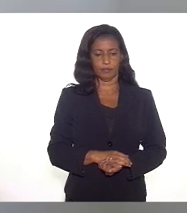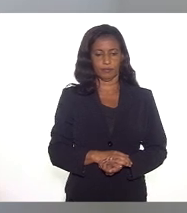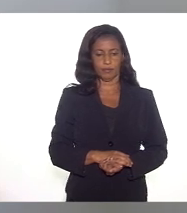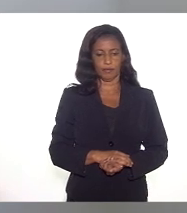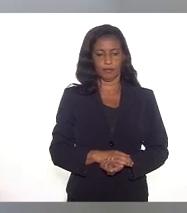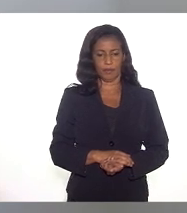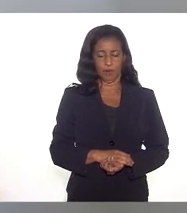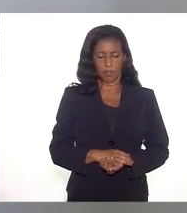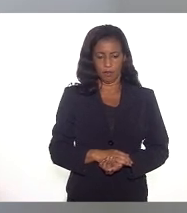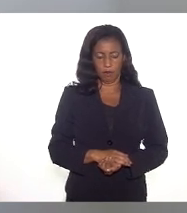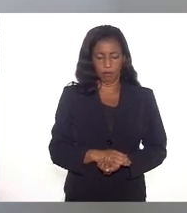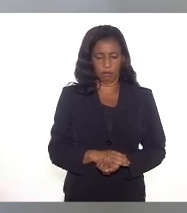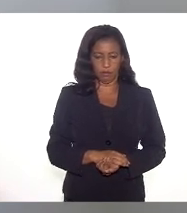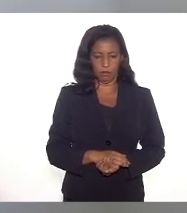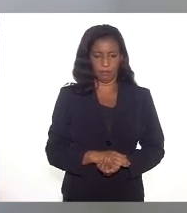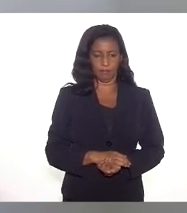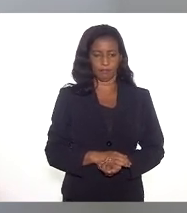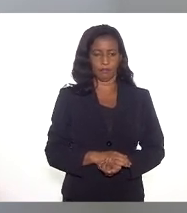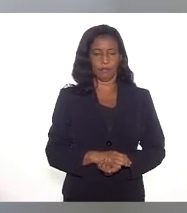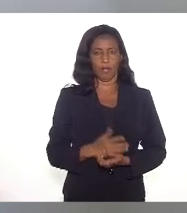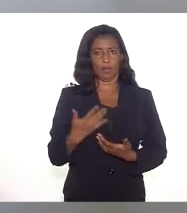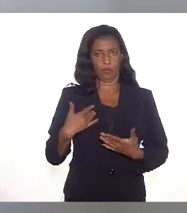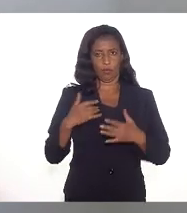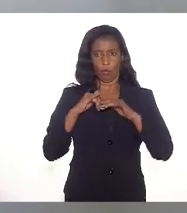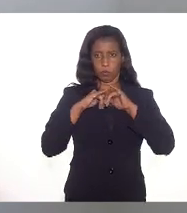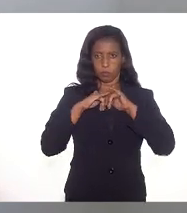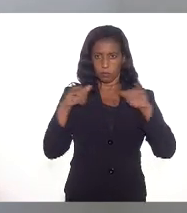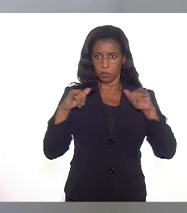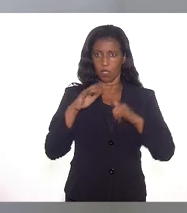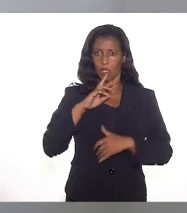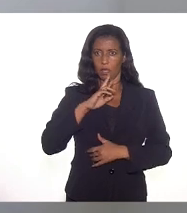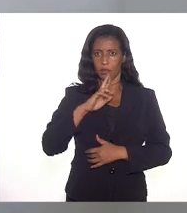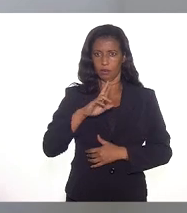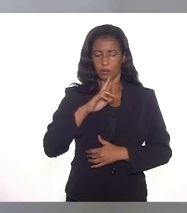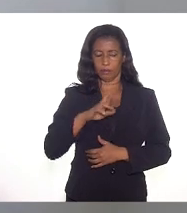A presidência vai proclamar o resultado.